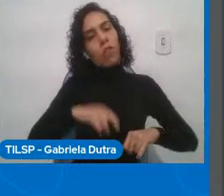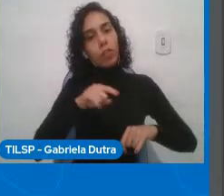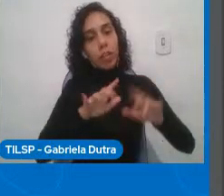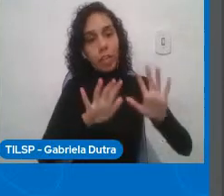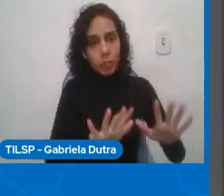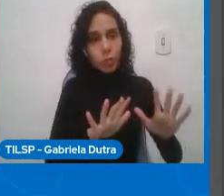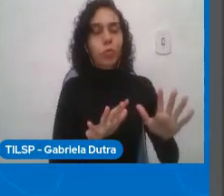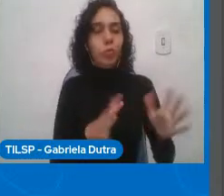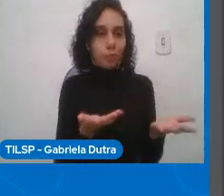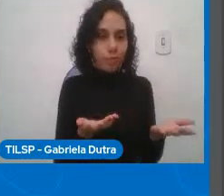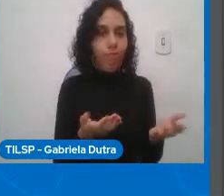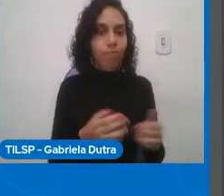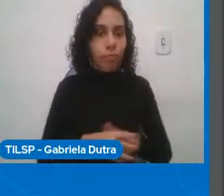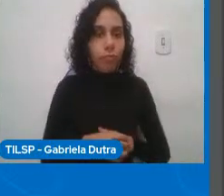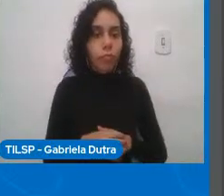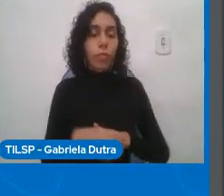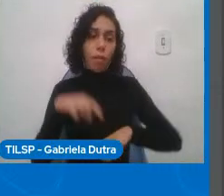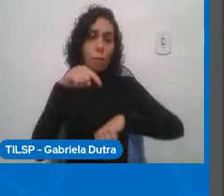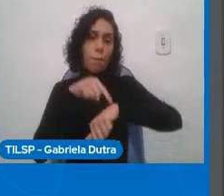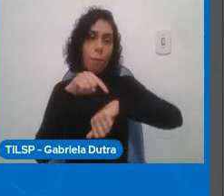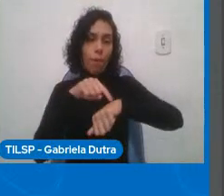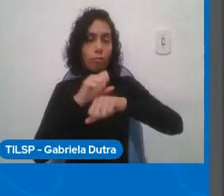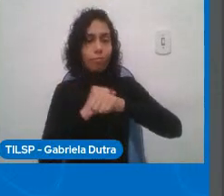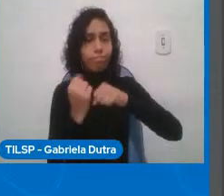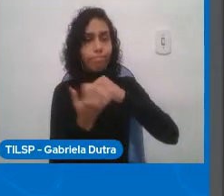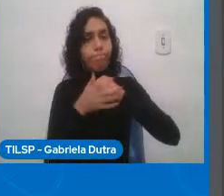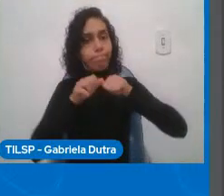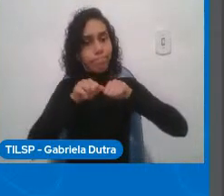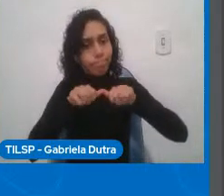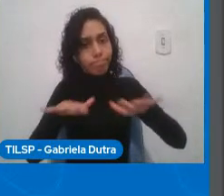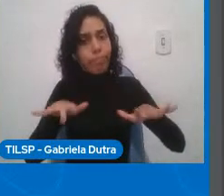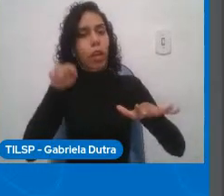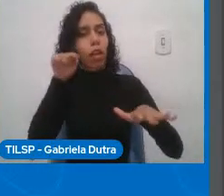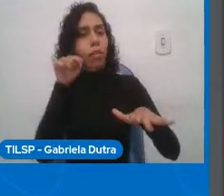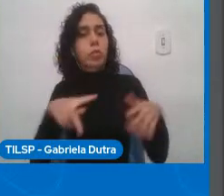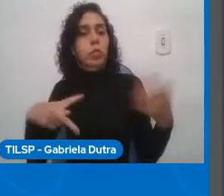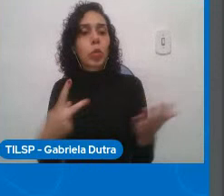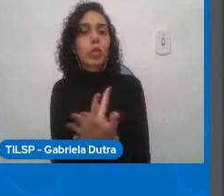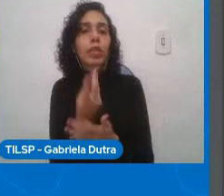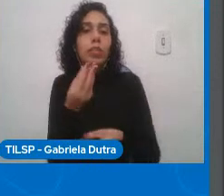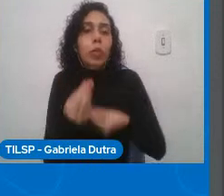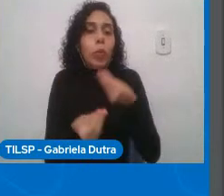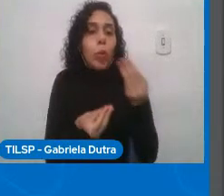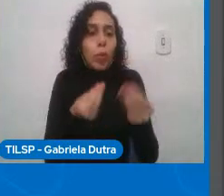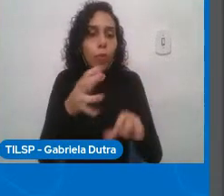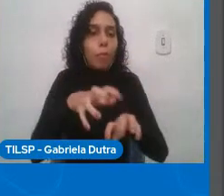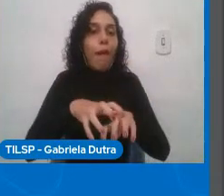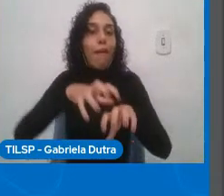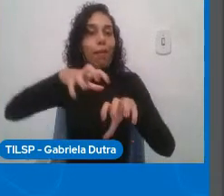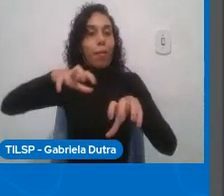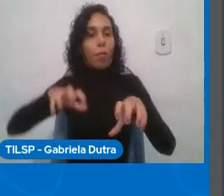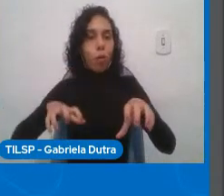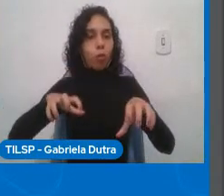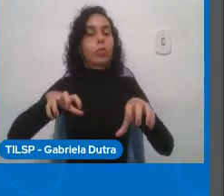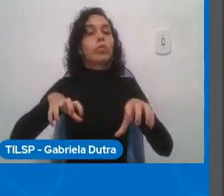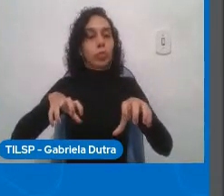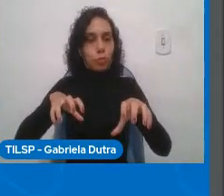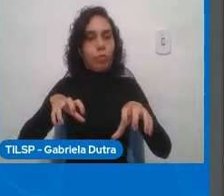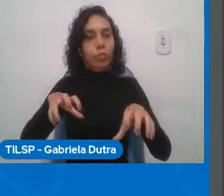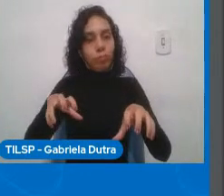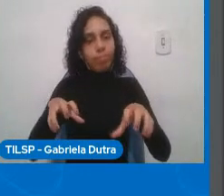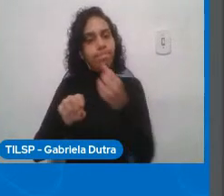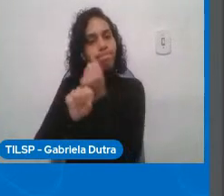conduzido tudo isso de forma remota apoiado ali pelos recursos pelos nossos recursos de